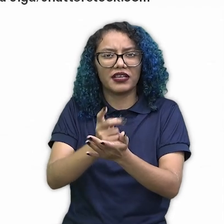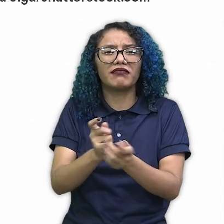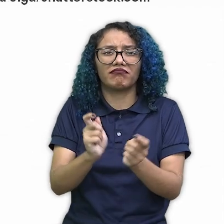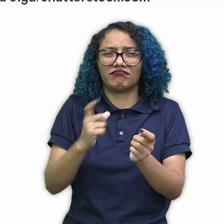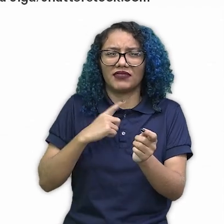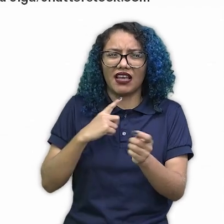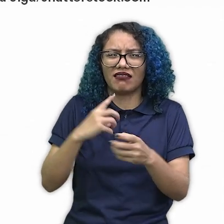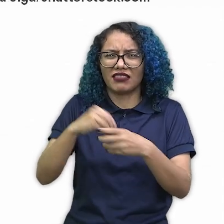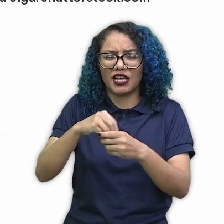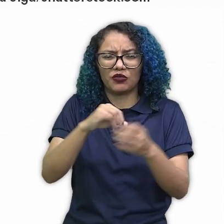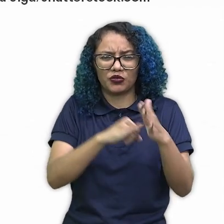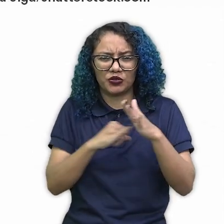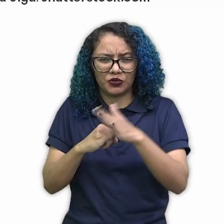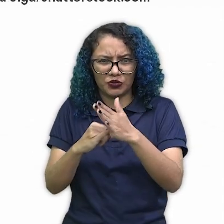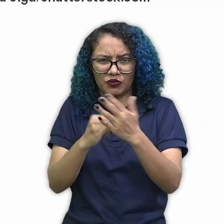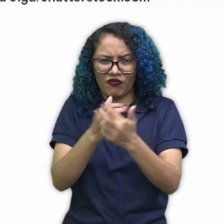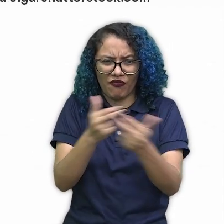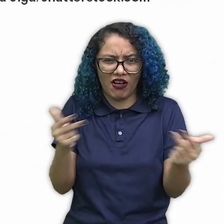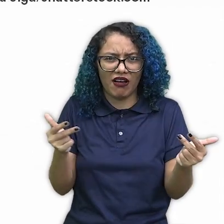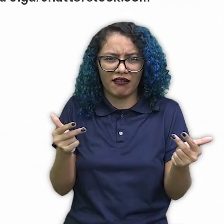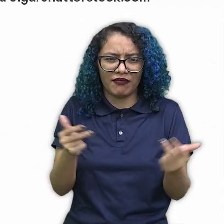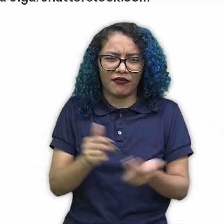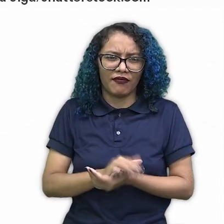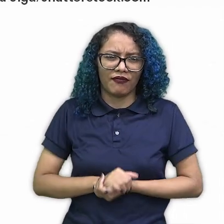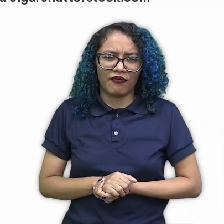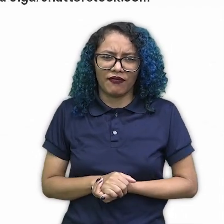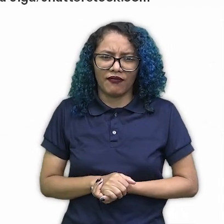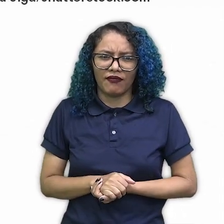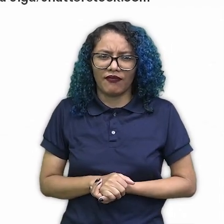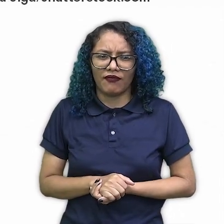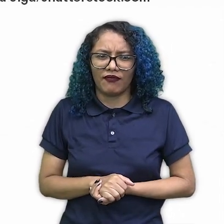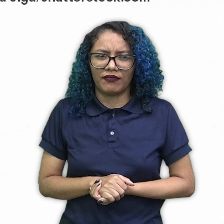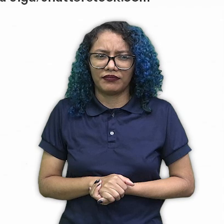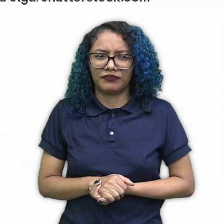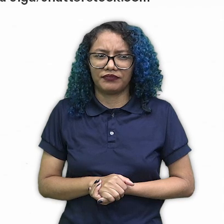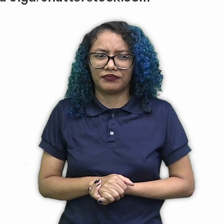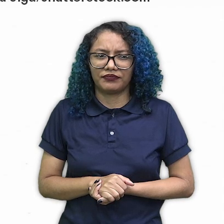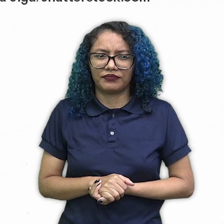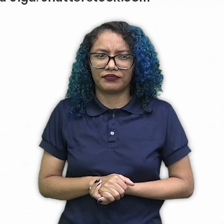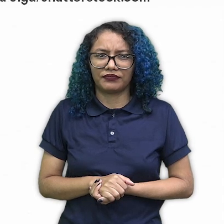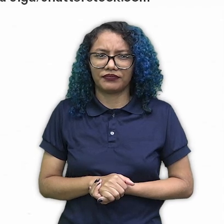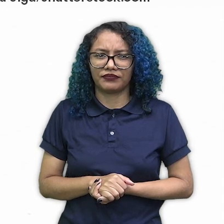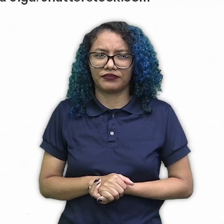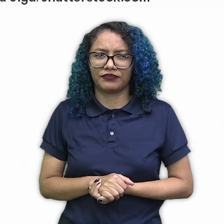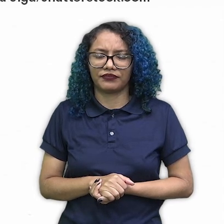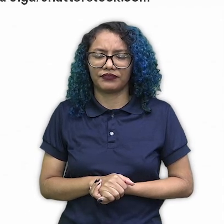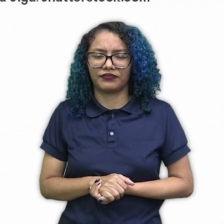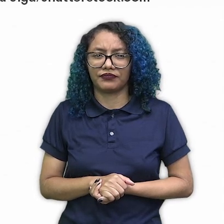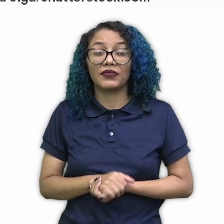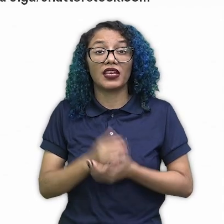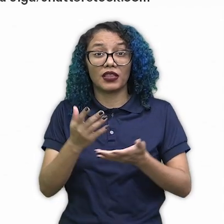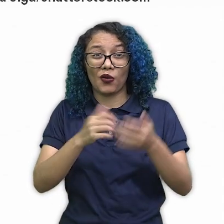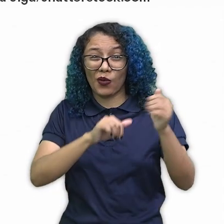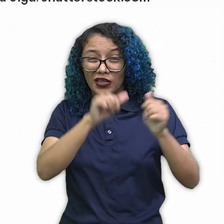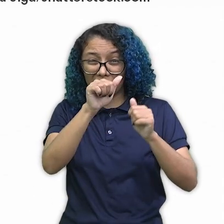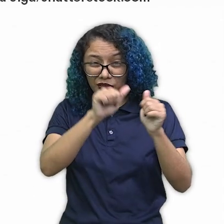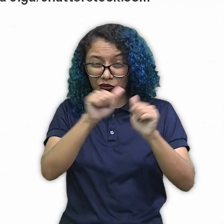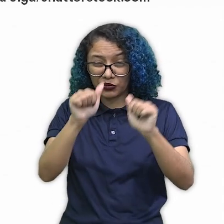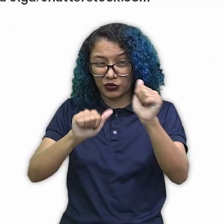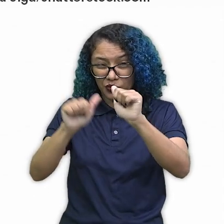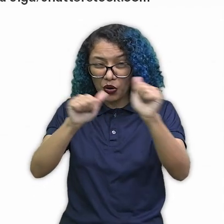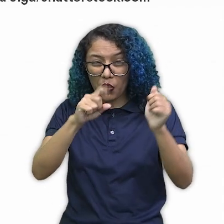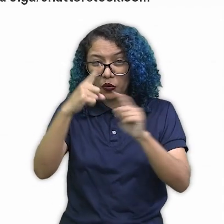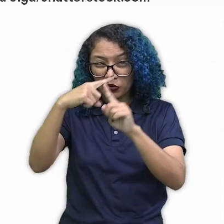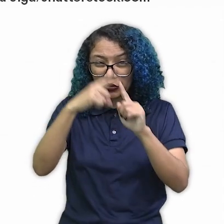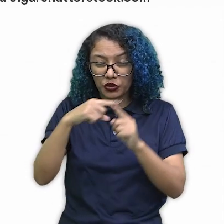diversas instituições. Então, o que Foucault fez? Ele analisou os micropoderes que estão esparramados por todos os